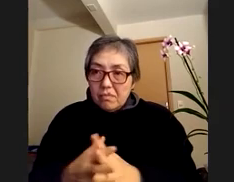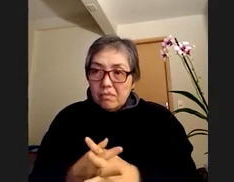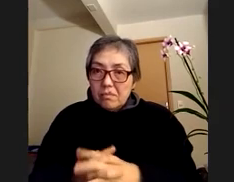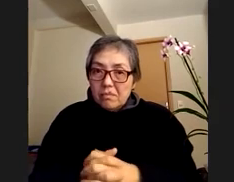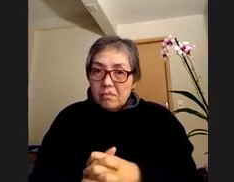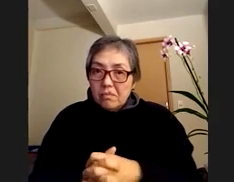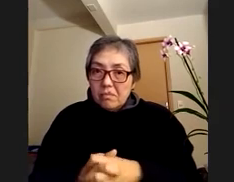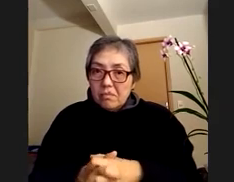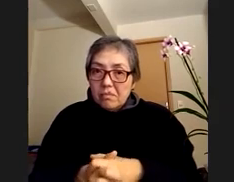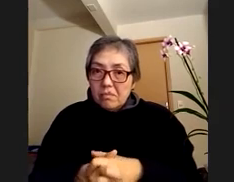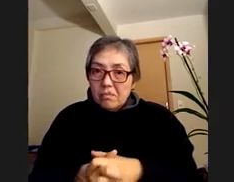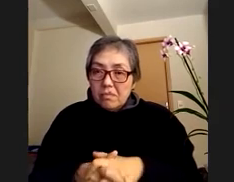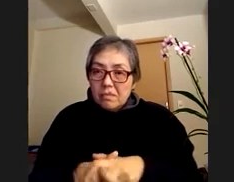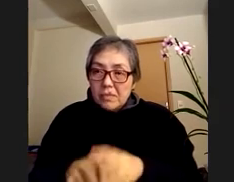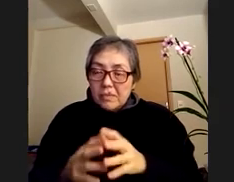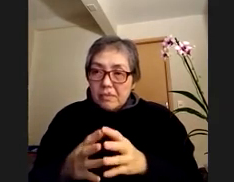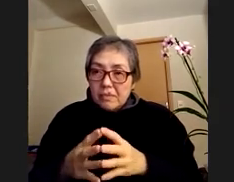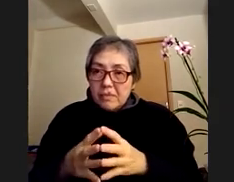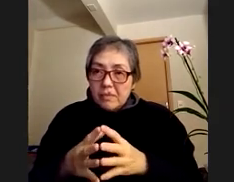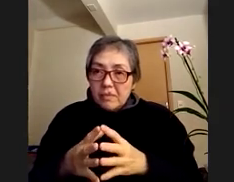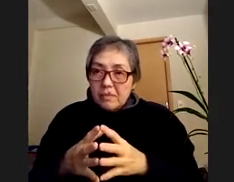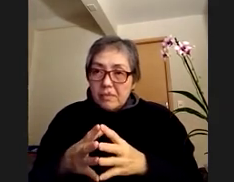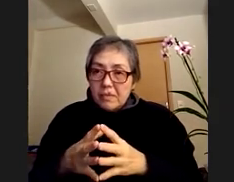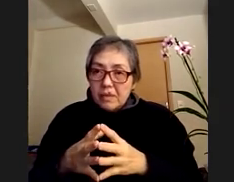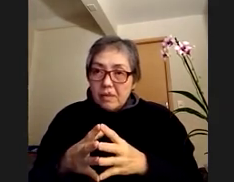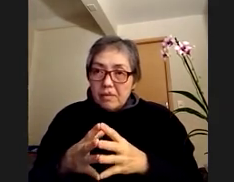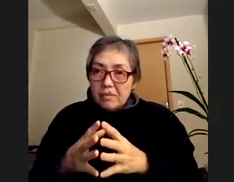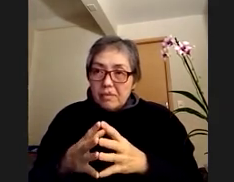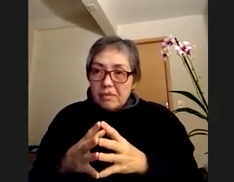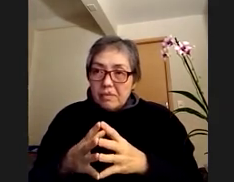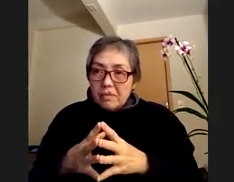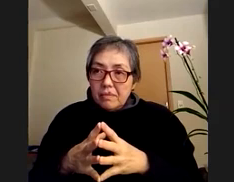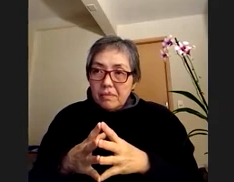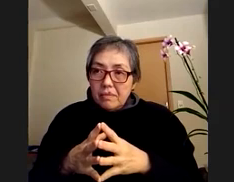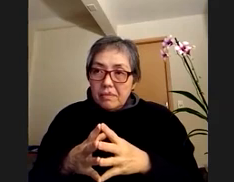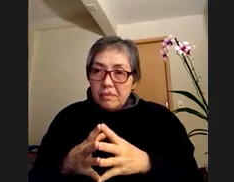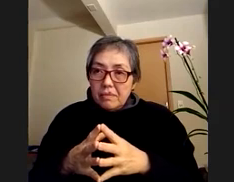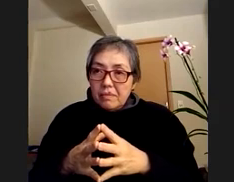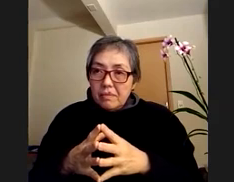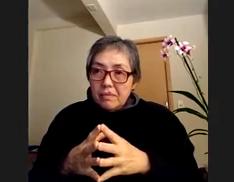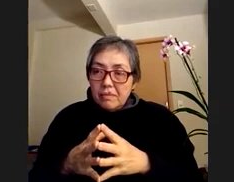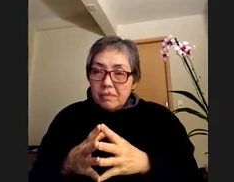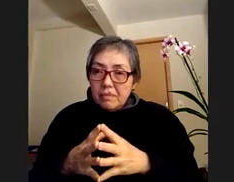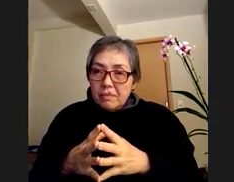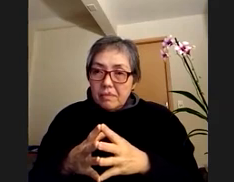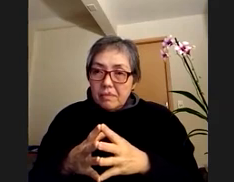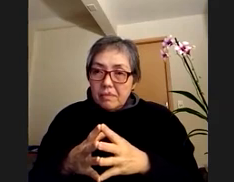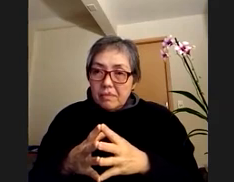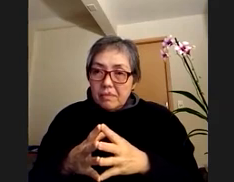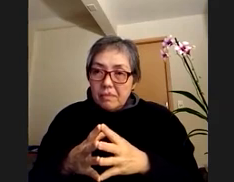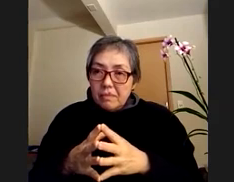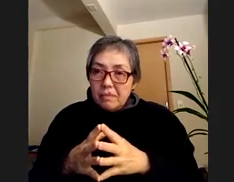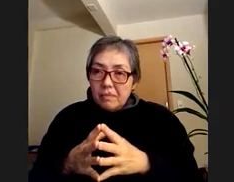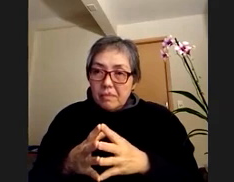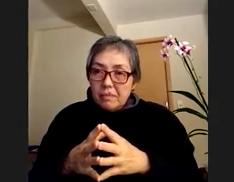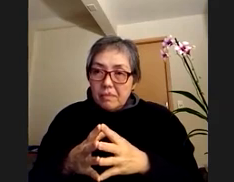não tem aí ainda o conhecimento necessário para poder lidar, para poder manejar. Mas, historicamente, a gente já tem um